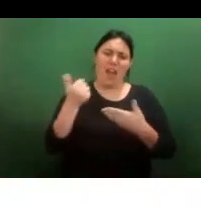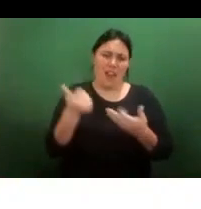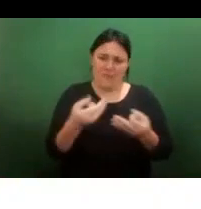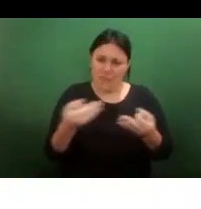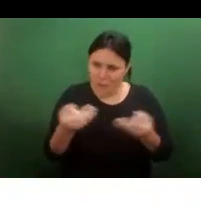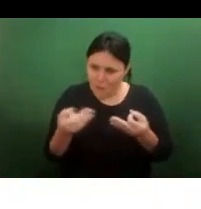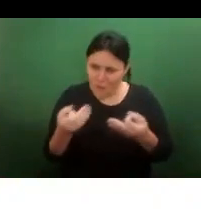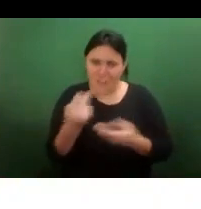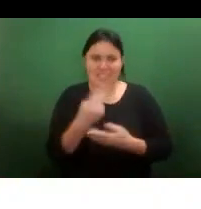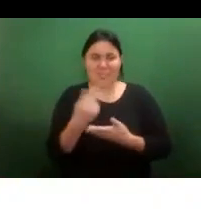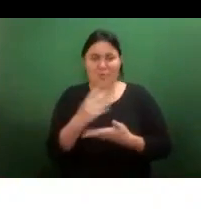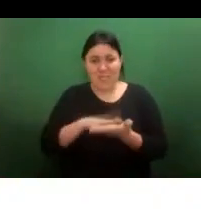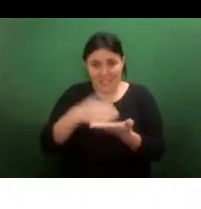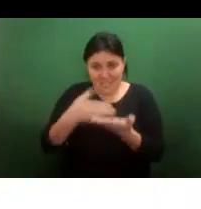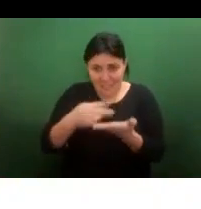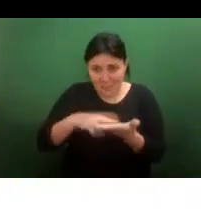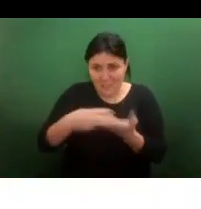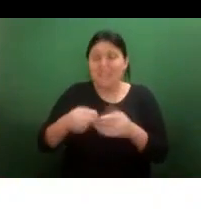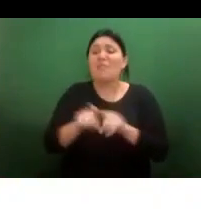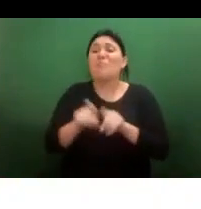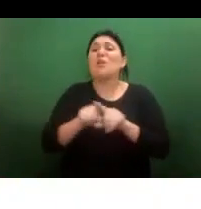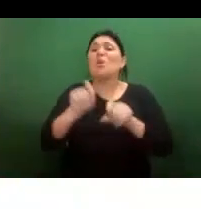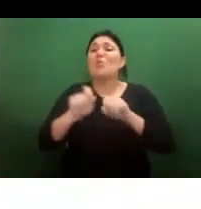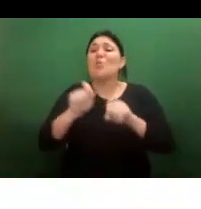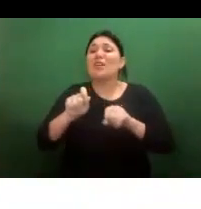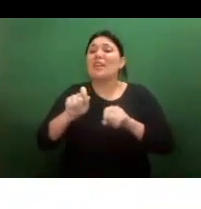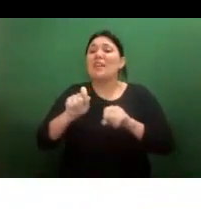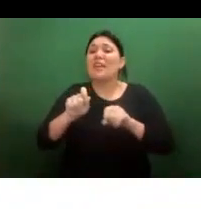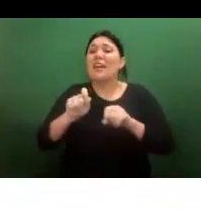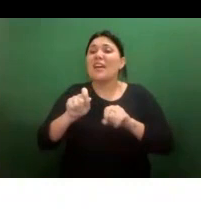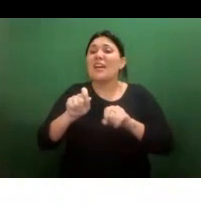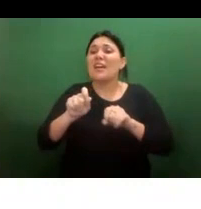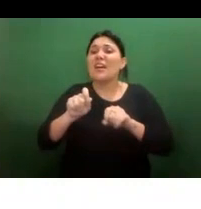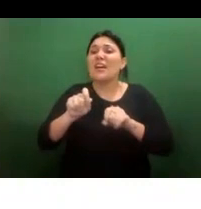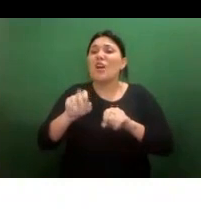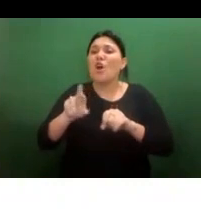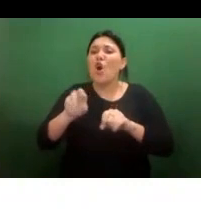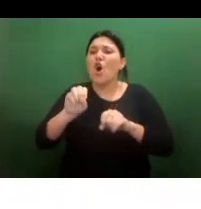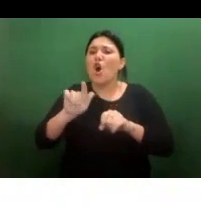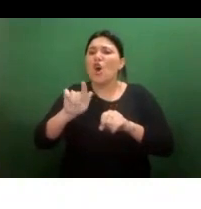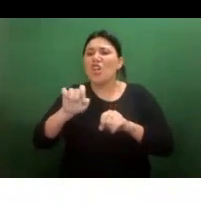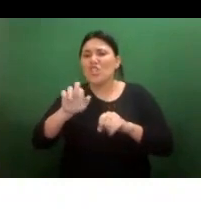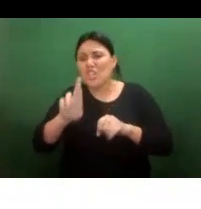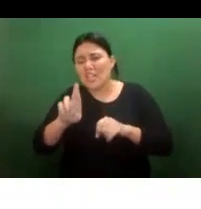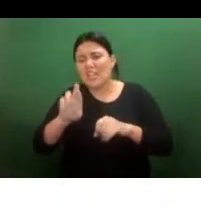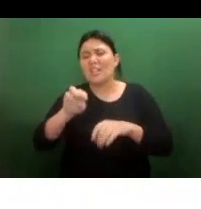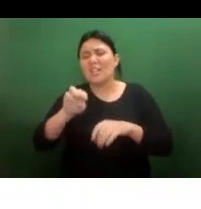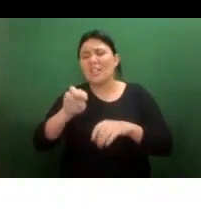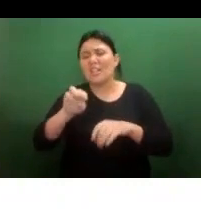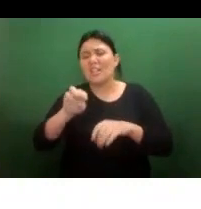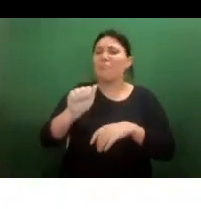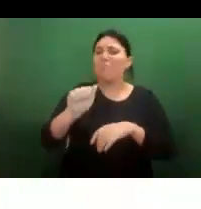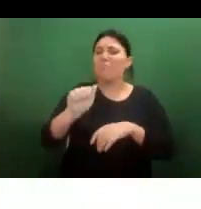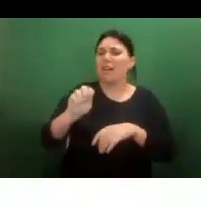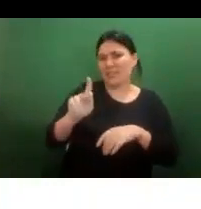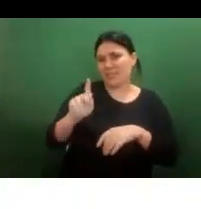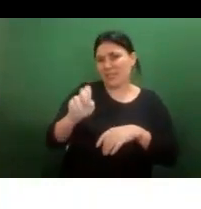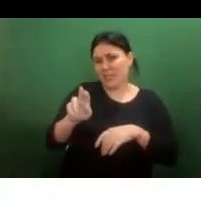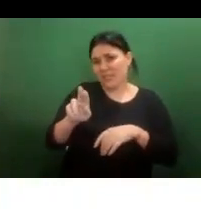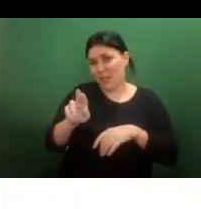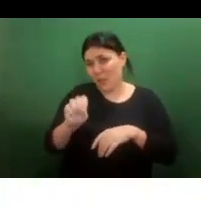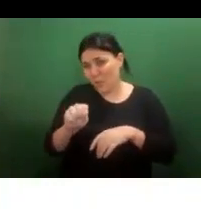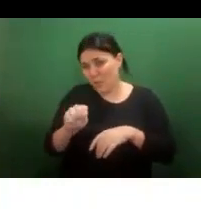Agradecer também aquele povo legal que trabalhou contigo, né? O Roger, o Matheus, as meninas. Foi um... Olha, gente, eu vou